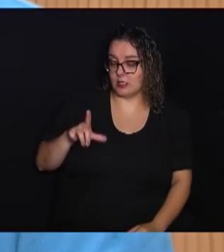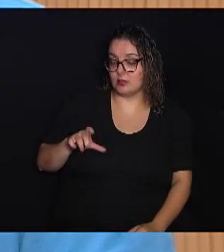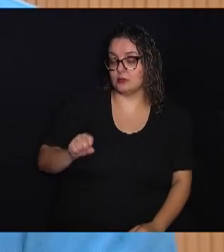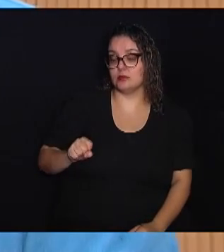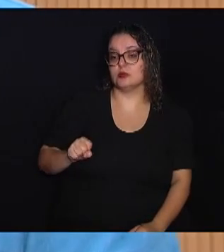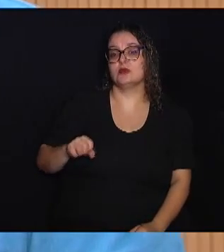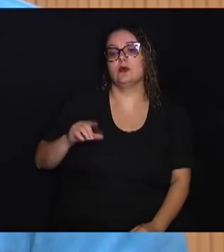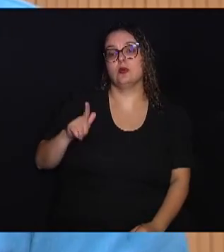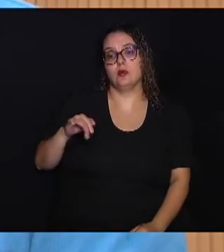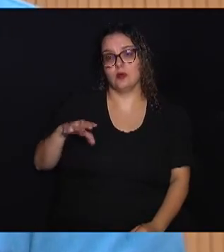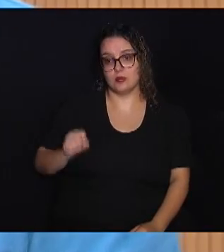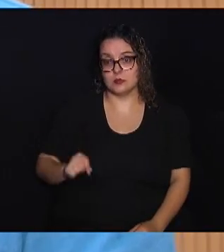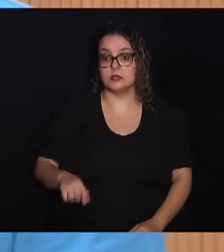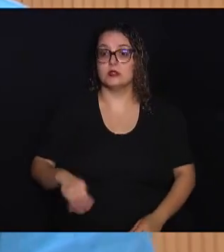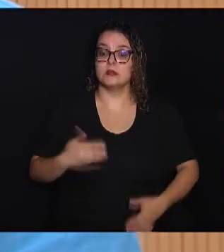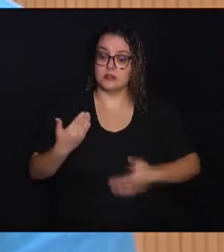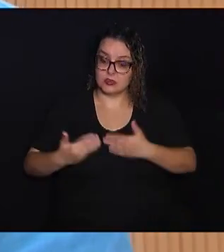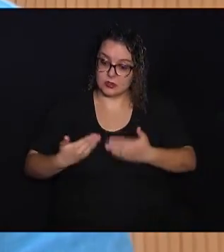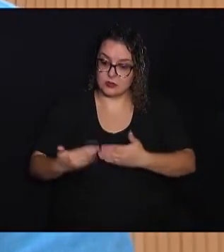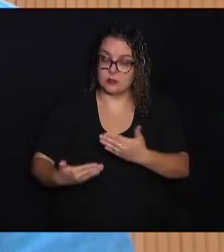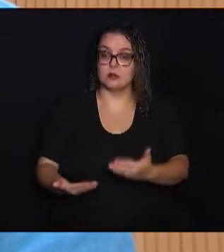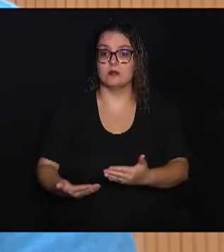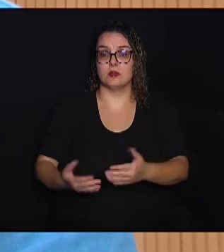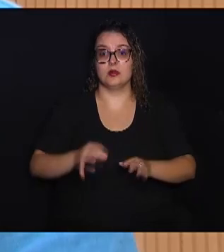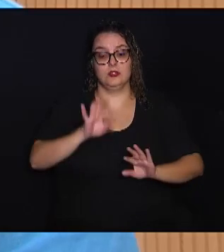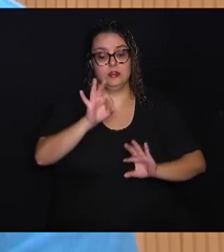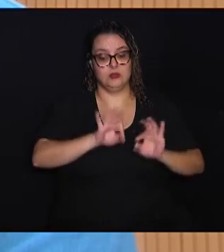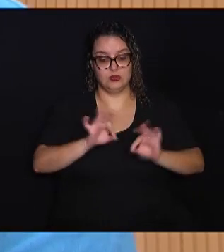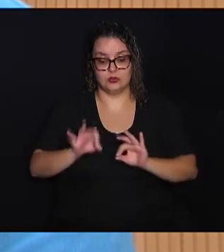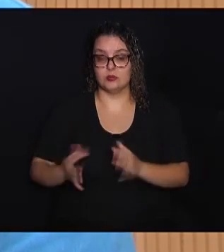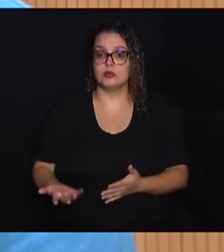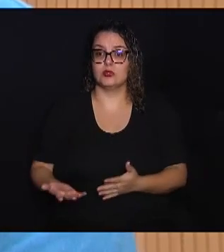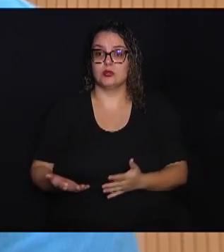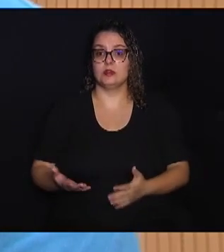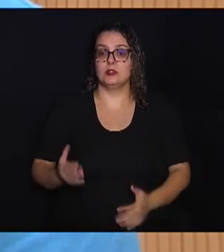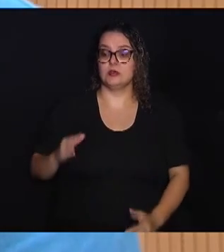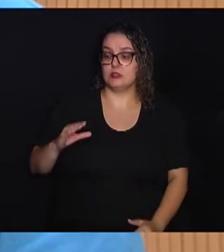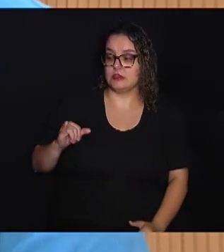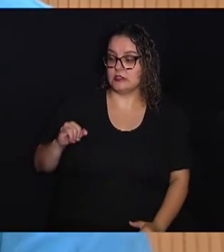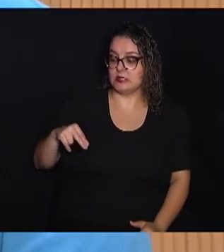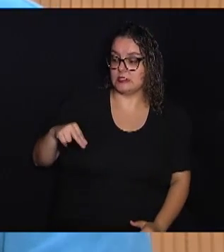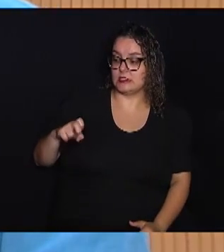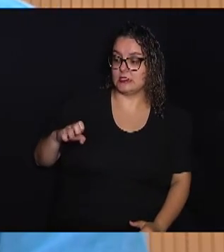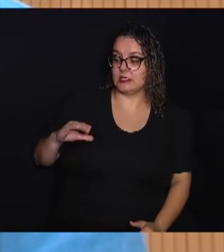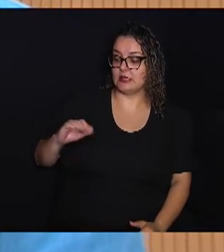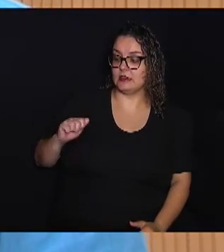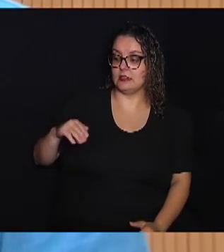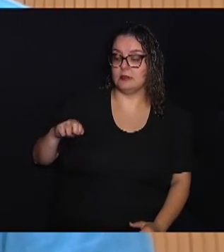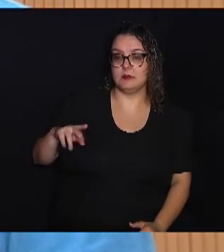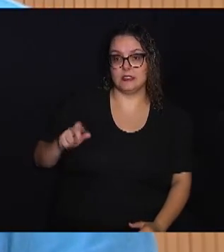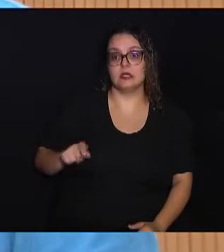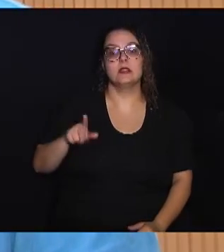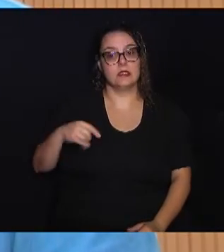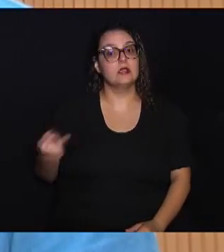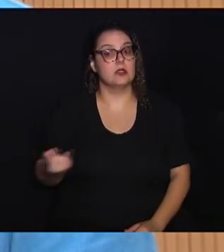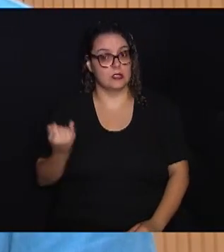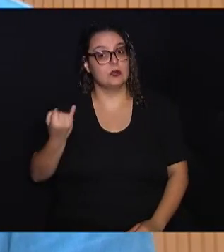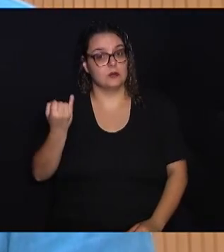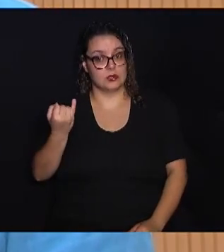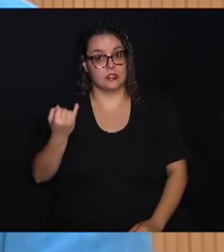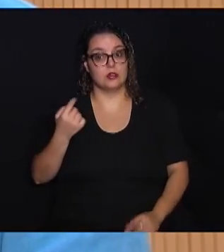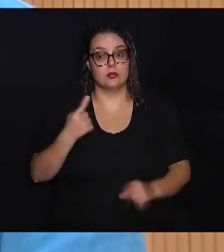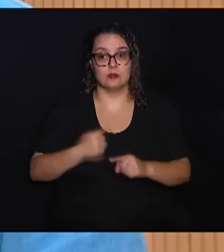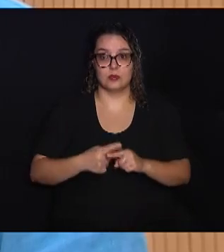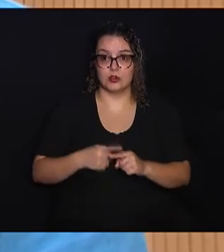Gomes, e dar continuidade a esse projeto de Cine Câmara, que eu considero também extremamente interessante,